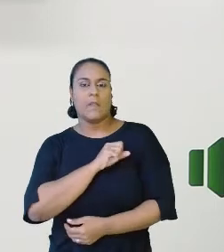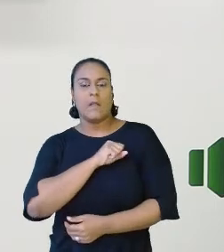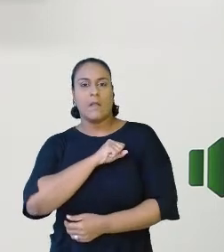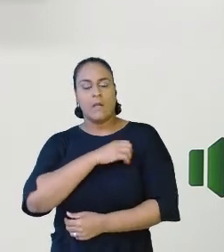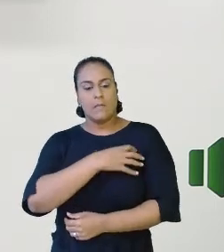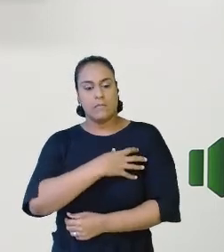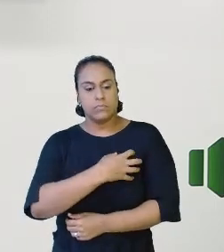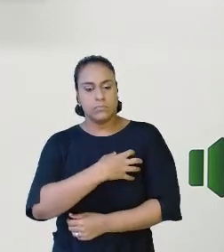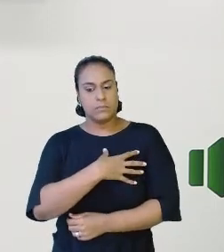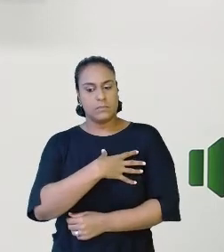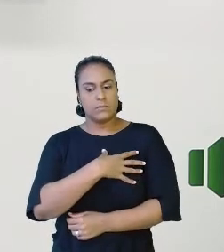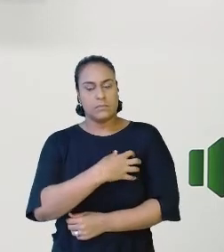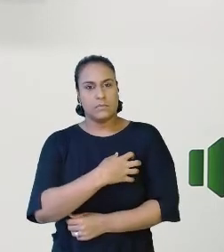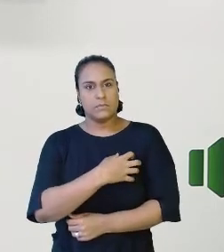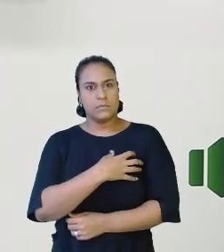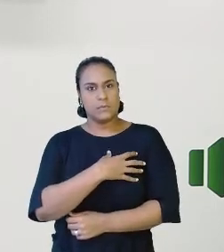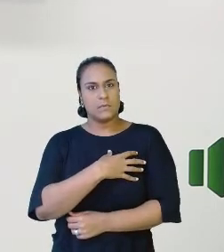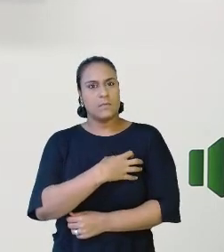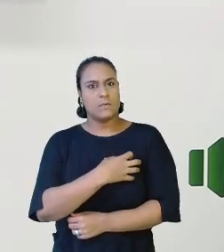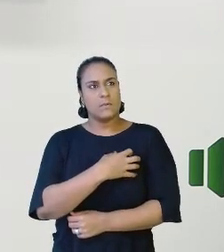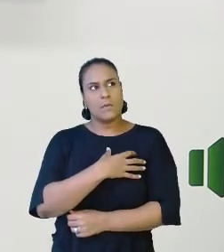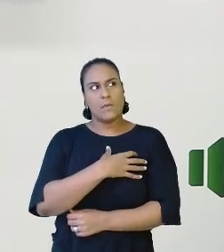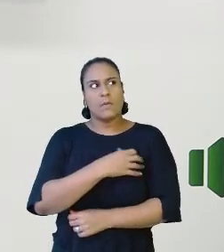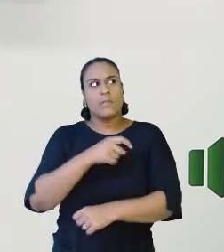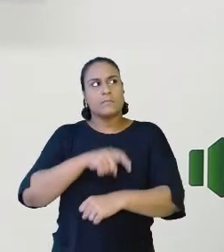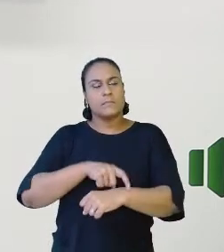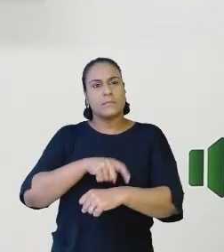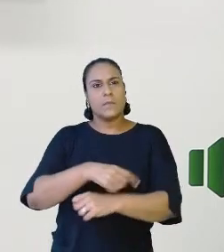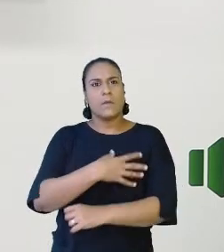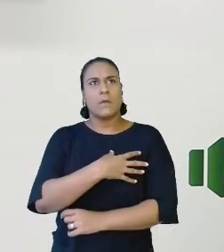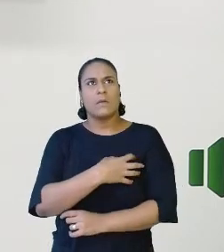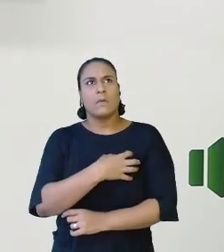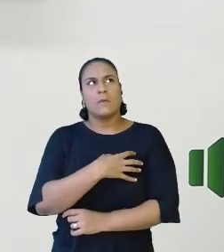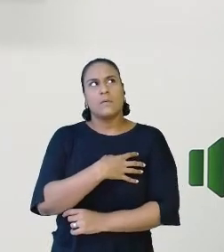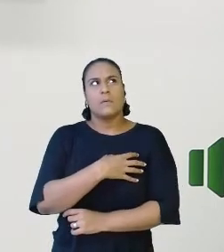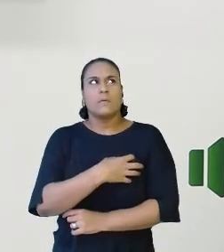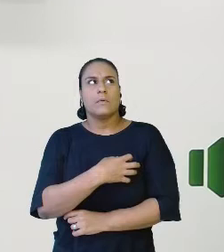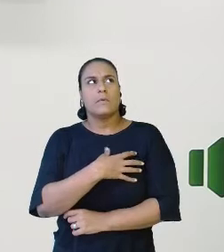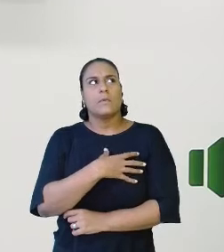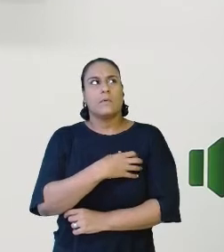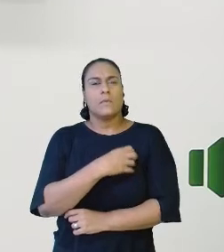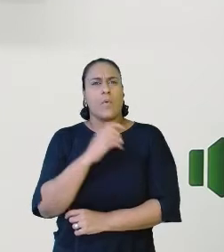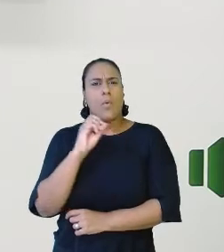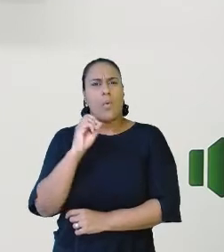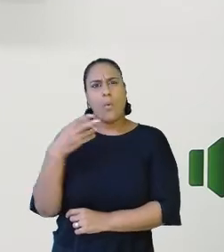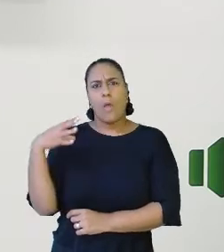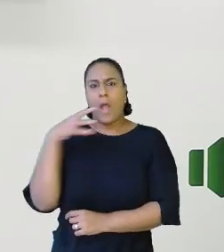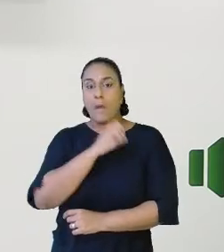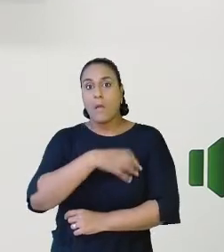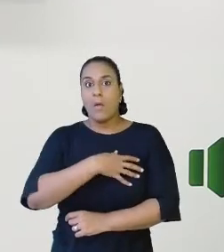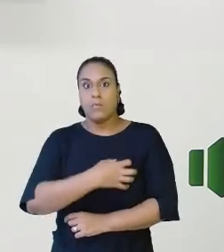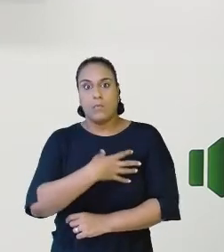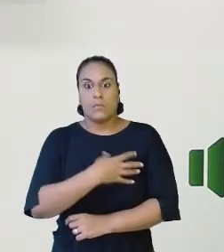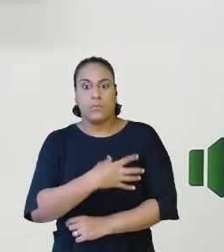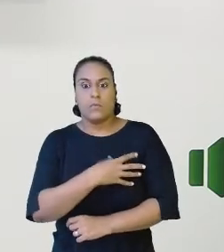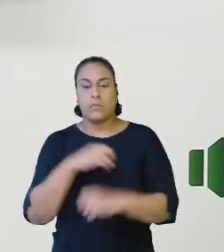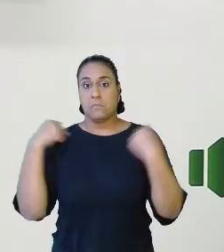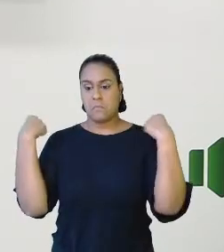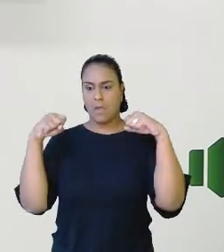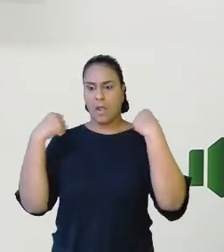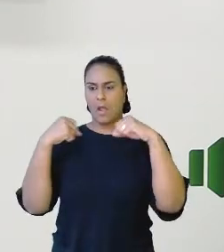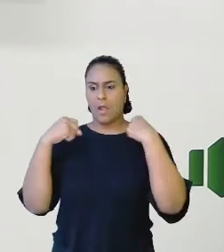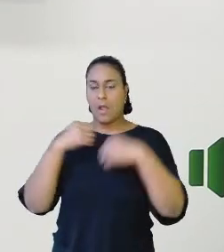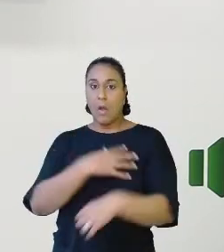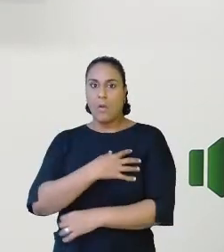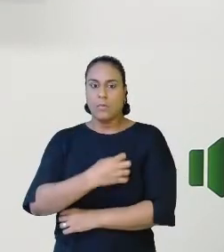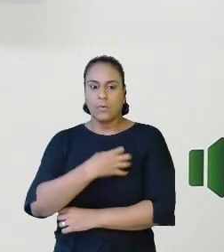pode estar num determinado tempo, mais lento ou mais rápido, dependendo da atividade física que você